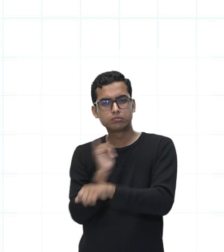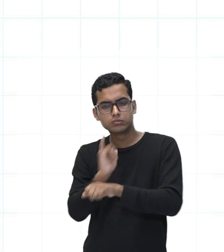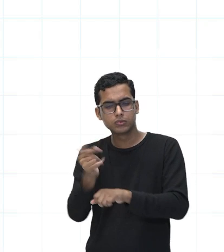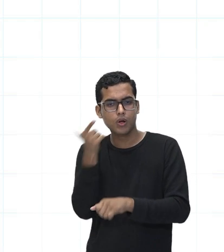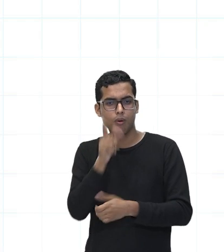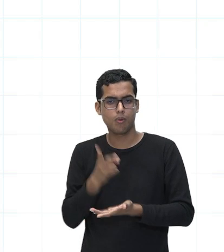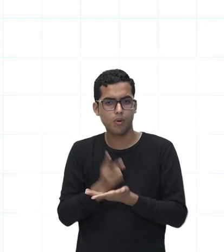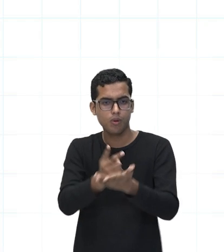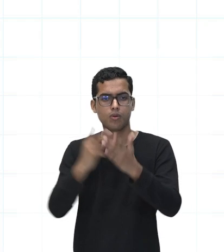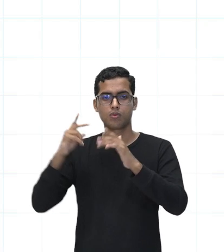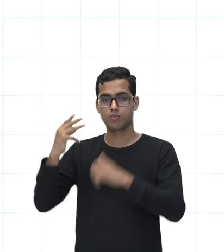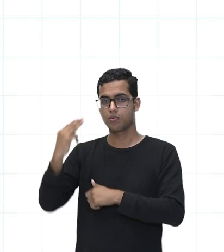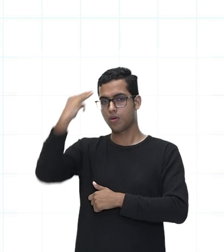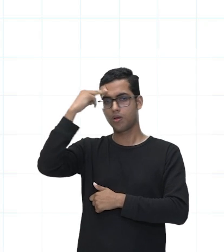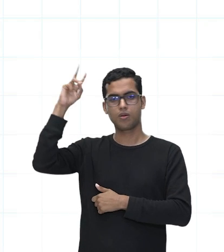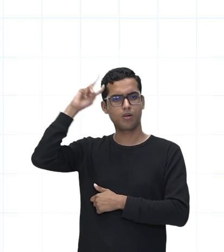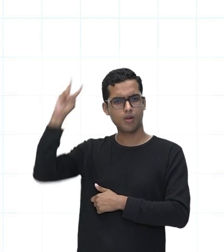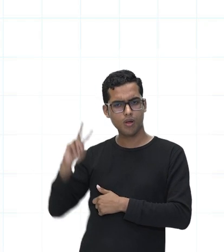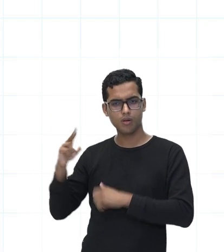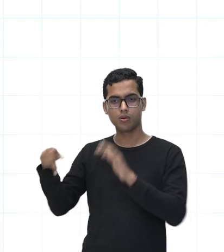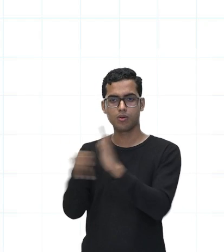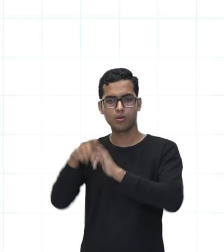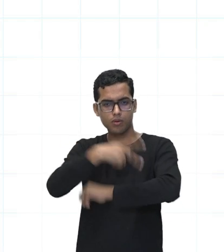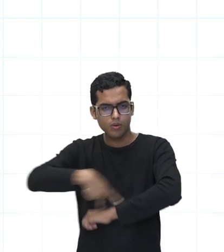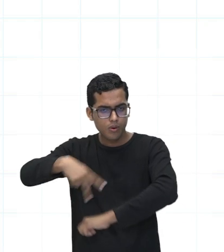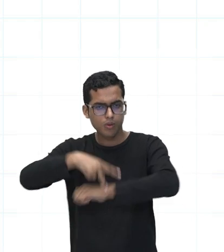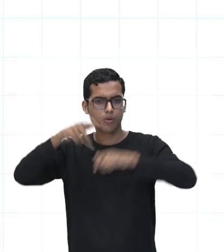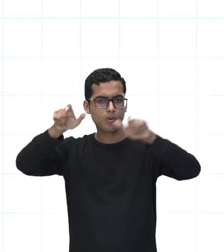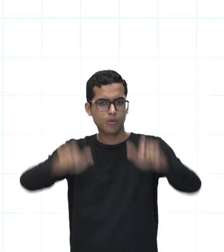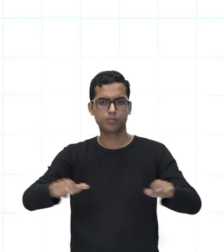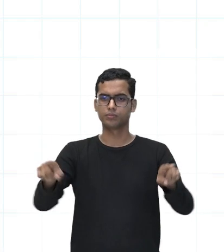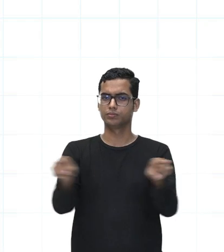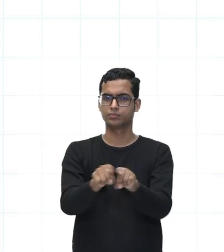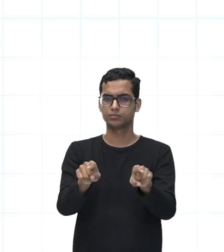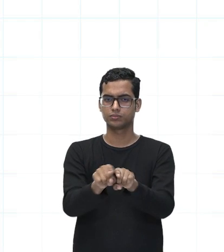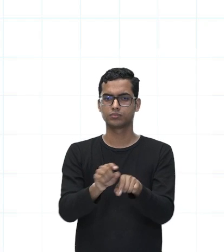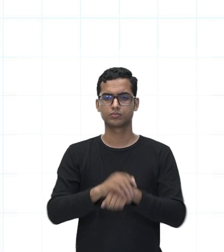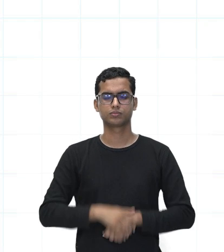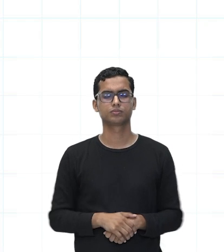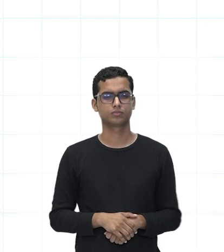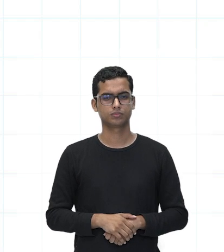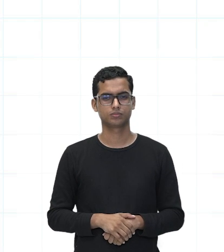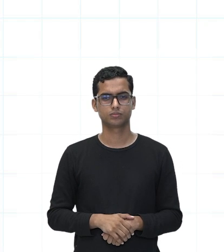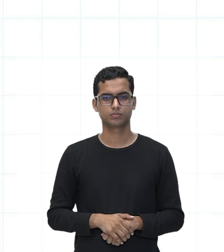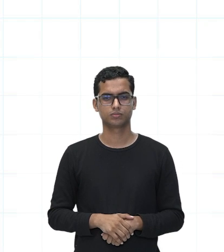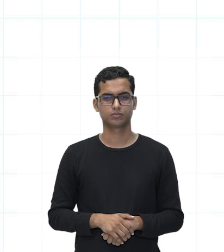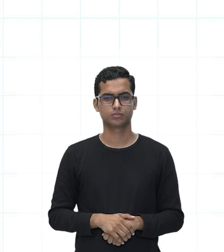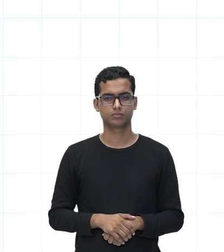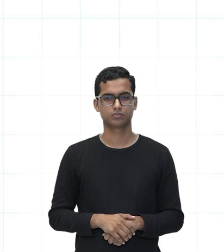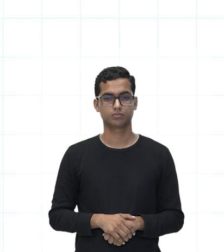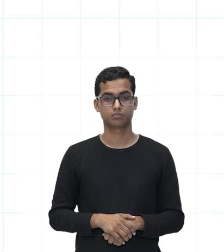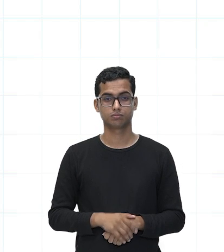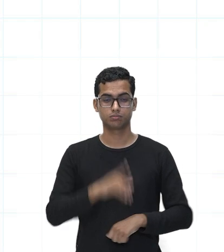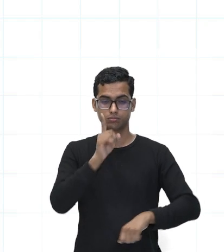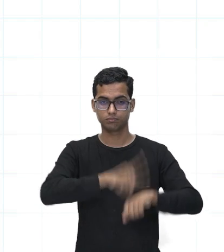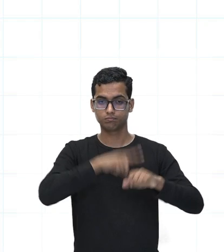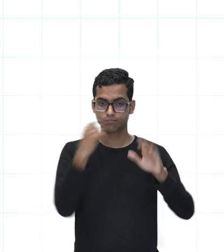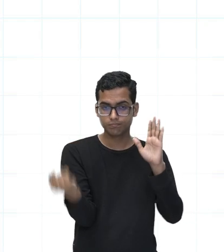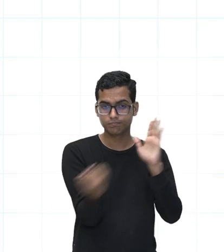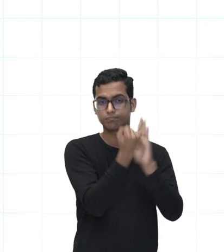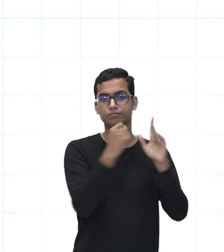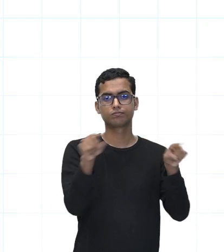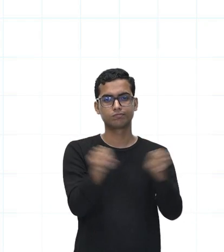manter vivas as riquezas, memórias e história de um país. Quando um bem é tombado,